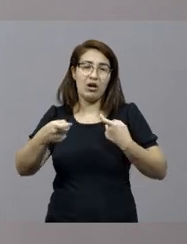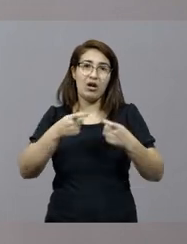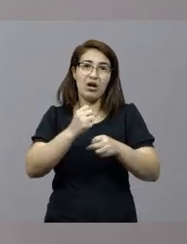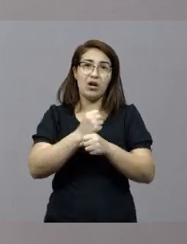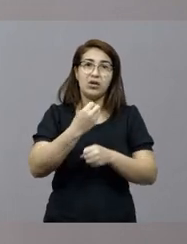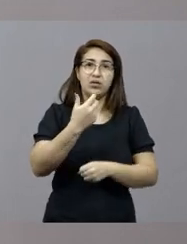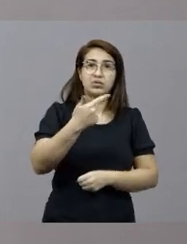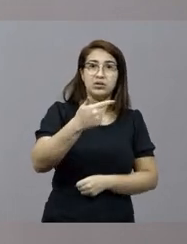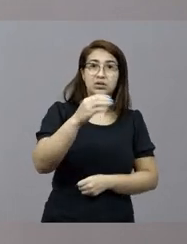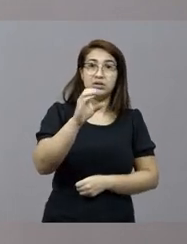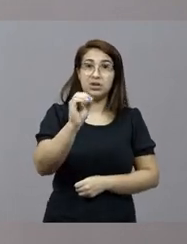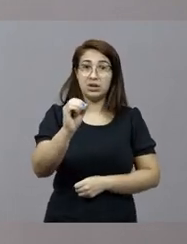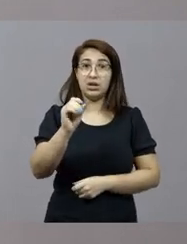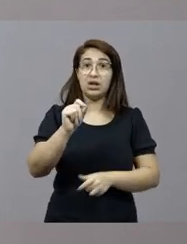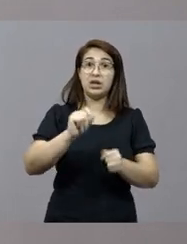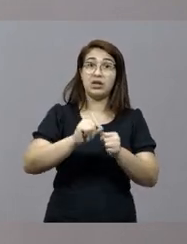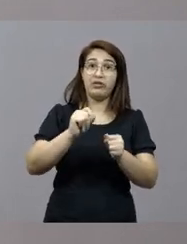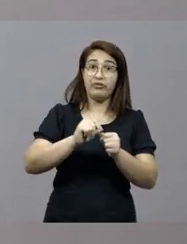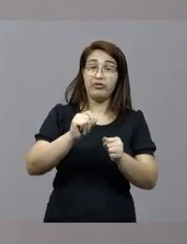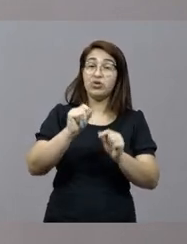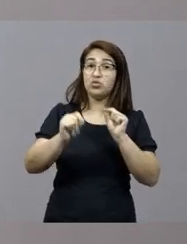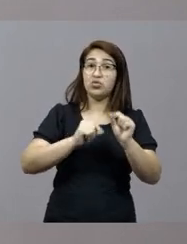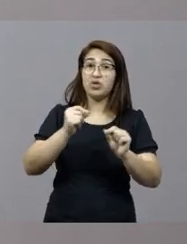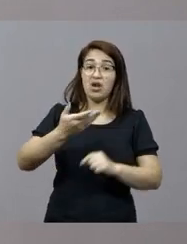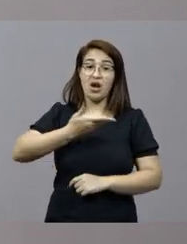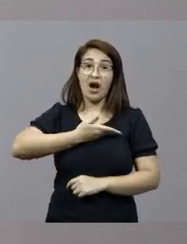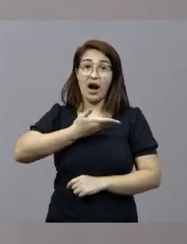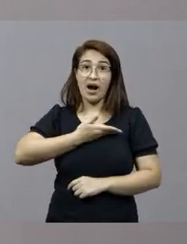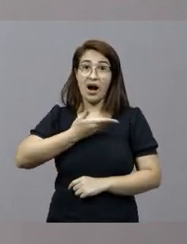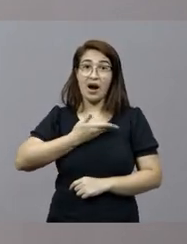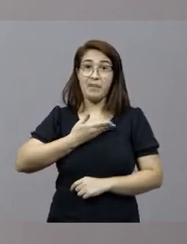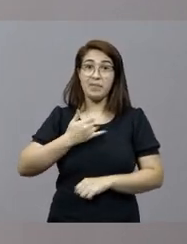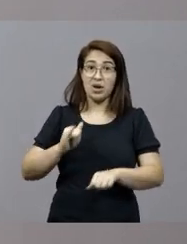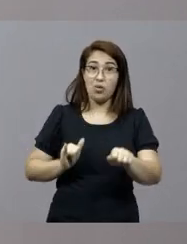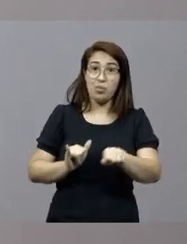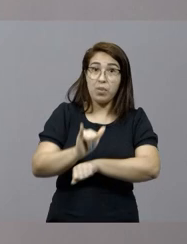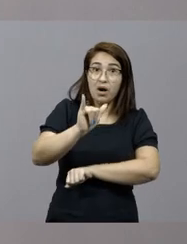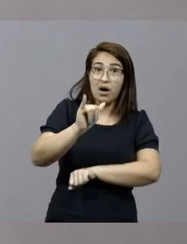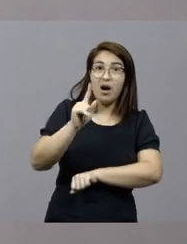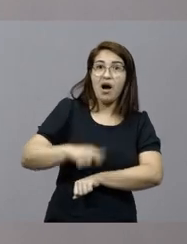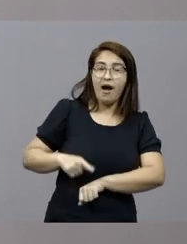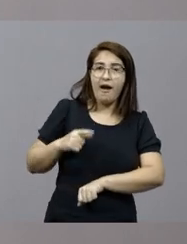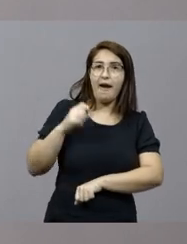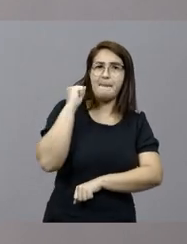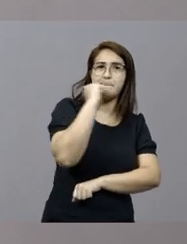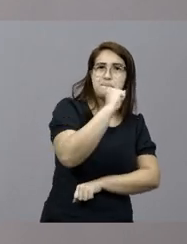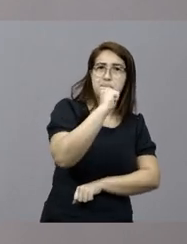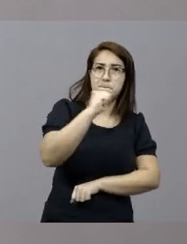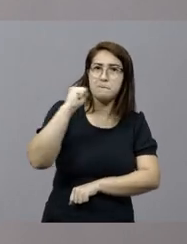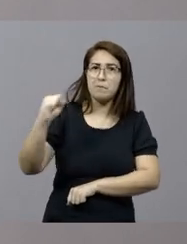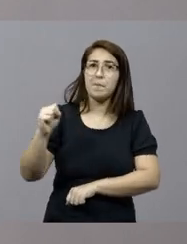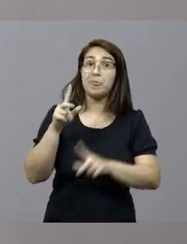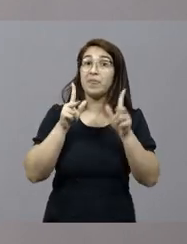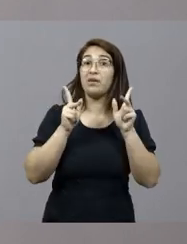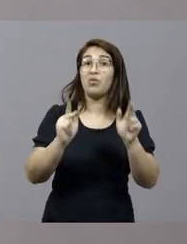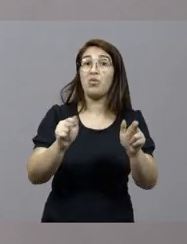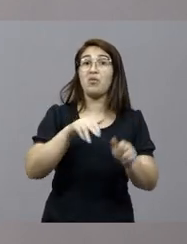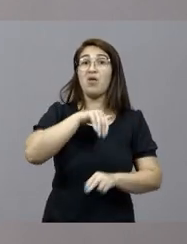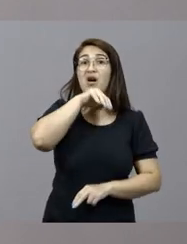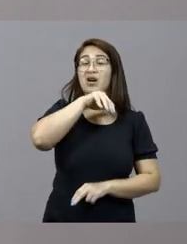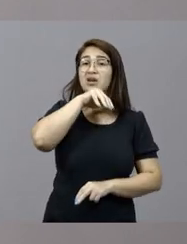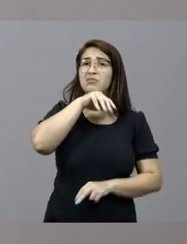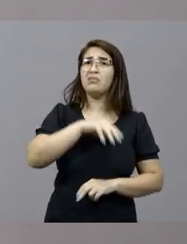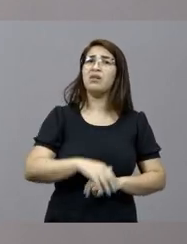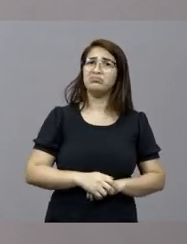70, faziam com seus amigos que os traíam. Eles, sim, eram mortos como animais, sem defesa, sem